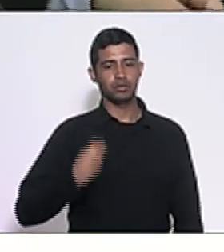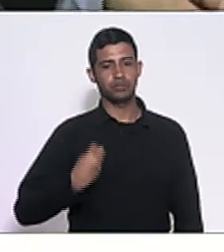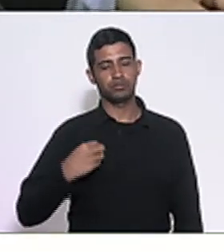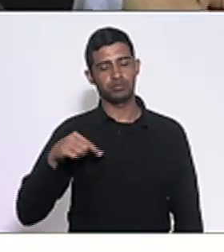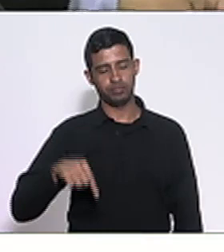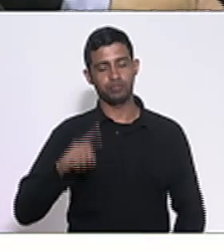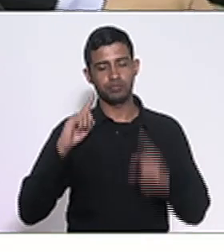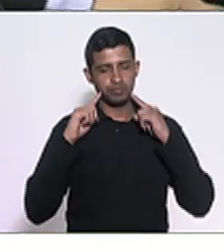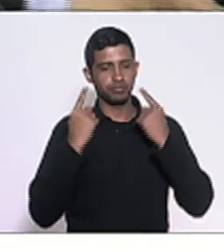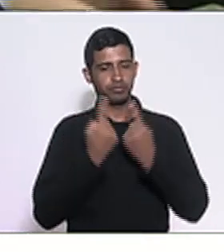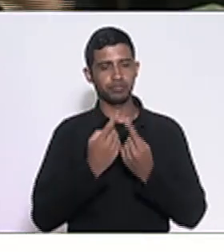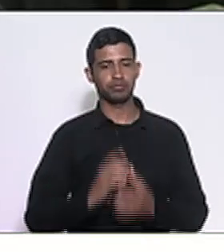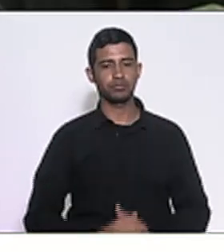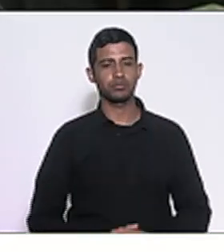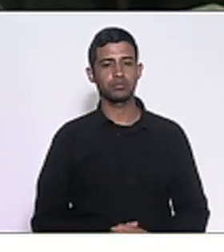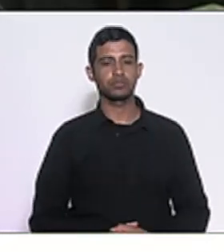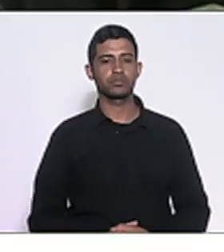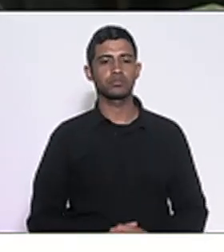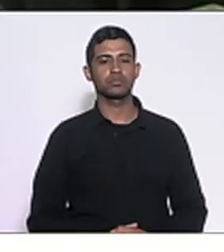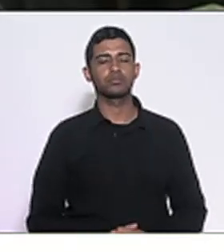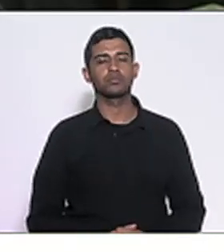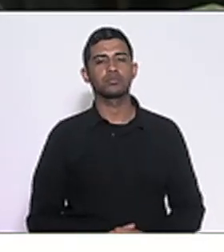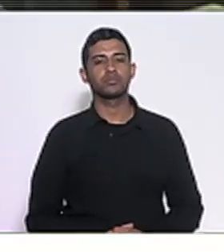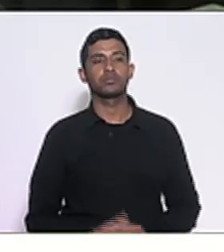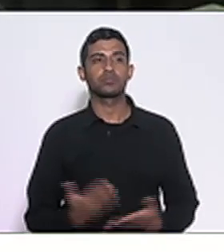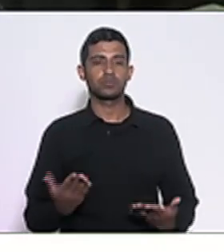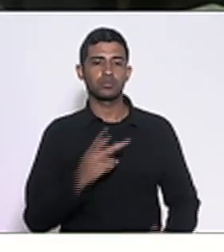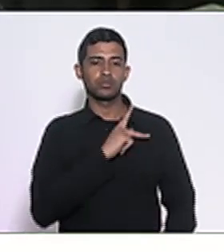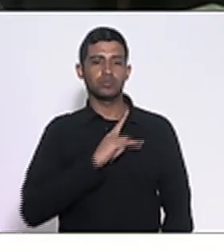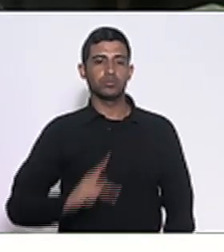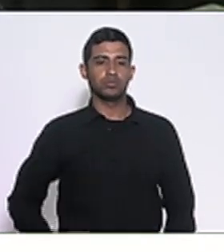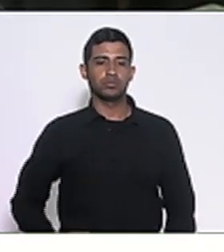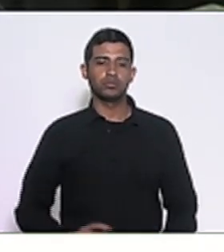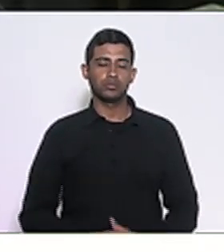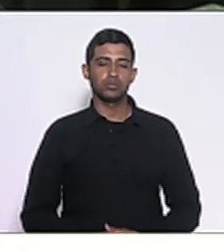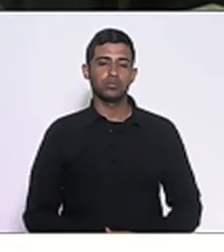muito nos honra aqui. Bom, presidente,